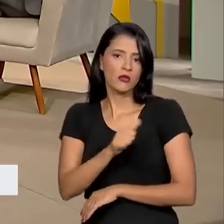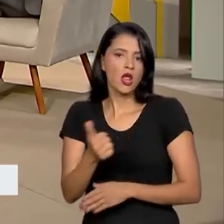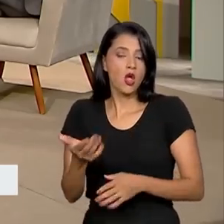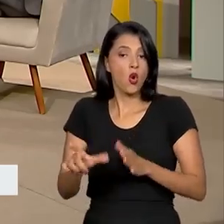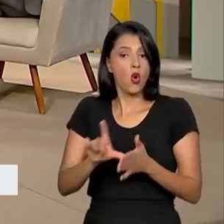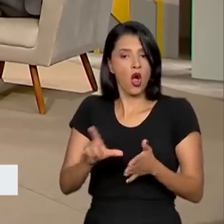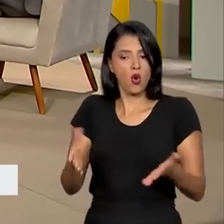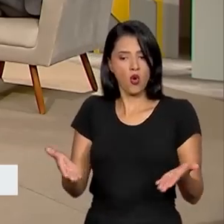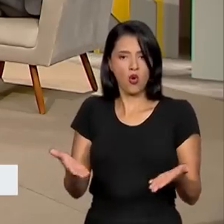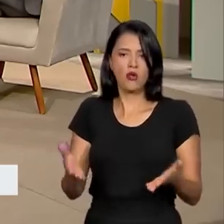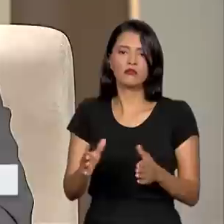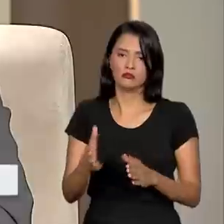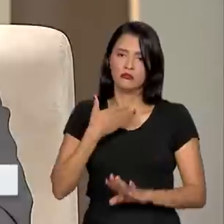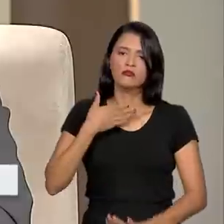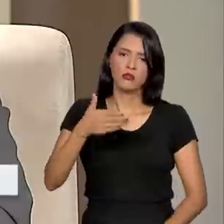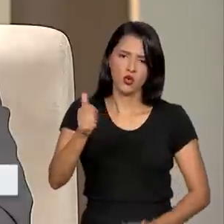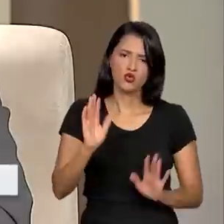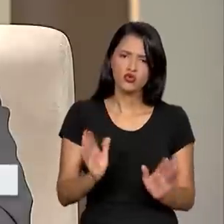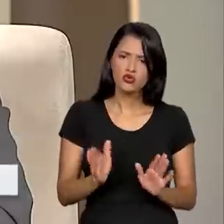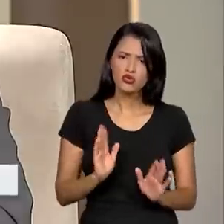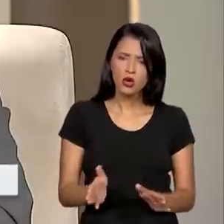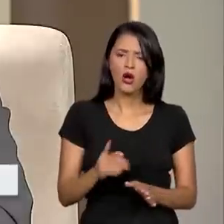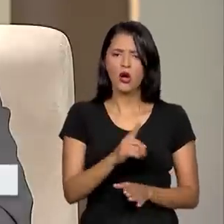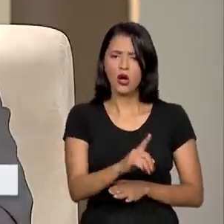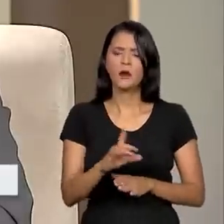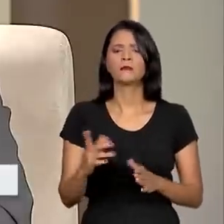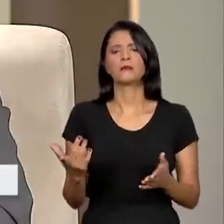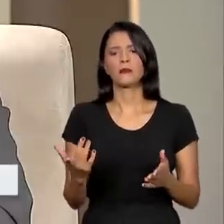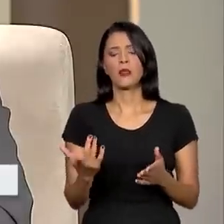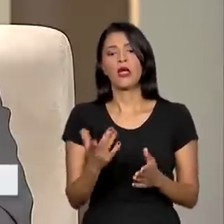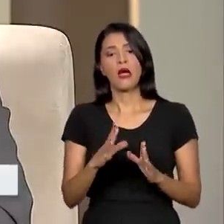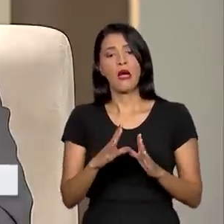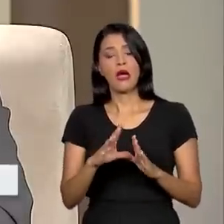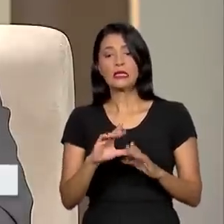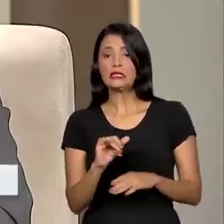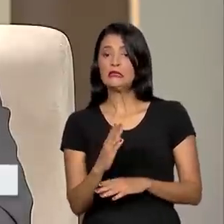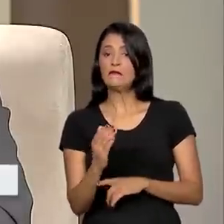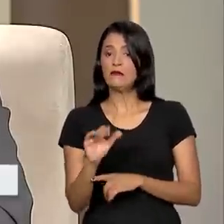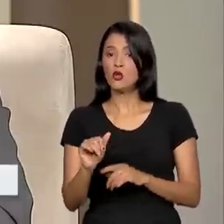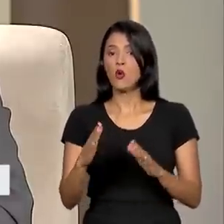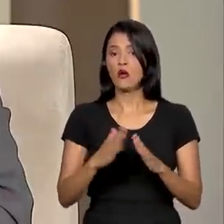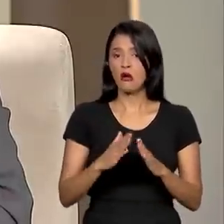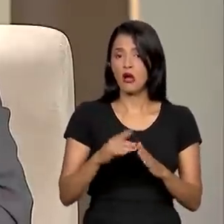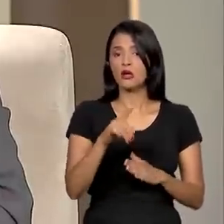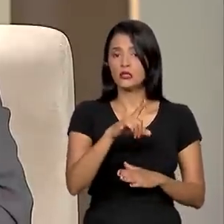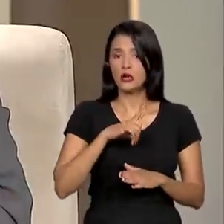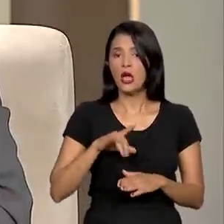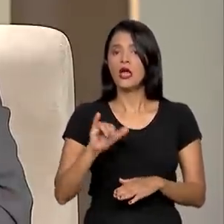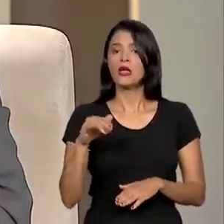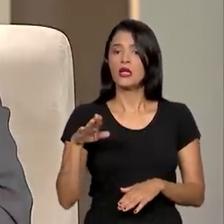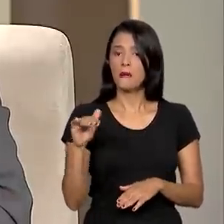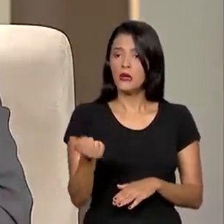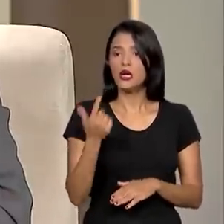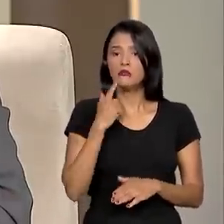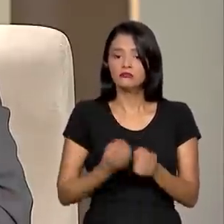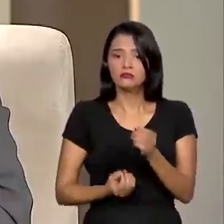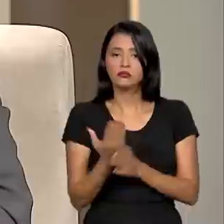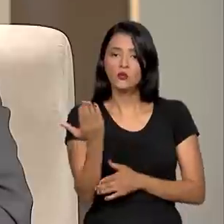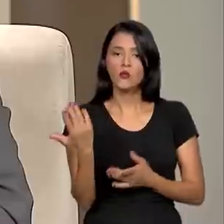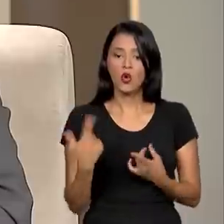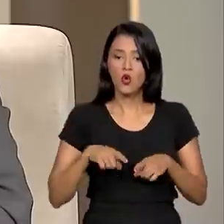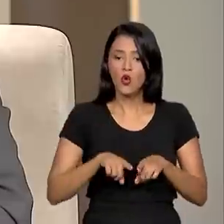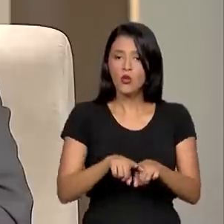bastante, capitaneado pela Casa Civil, pelo IBRAM, nasceu uma espécie de cooperativa